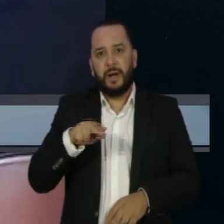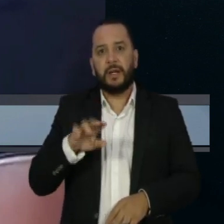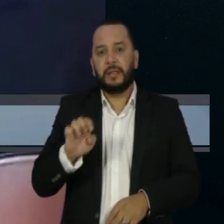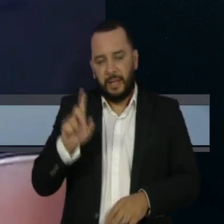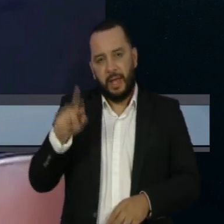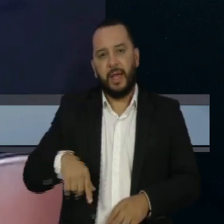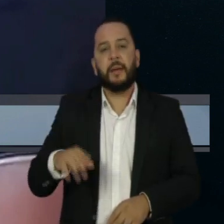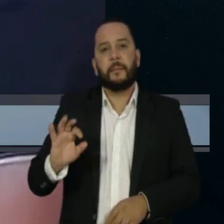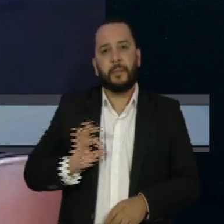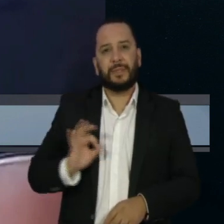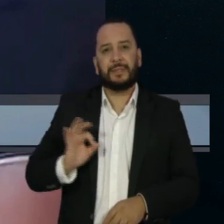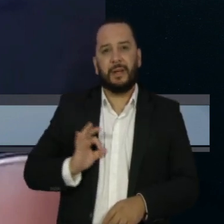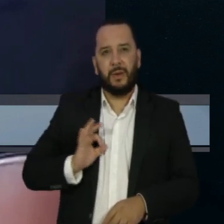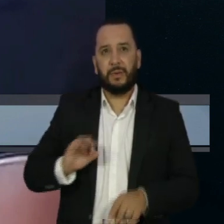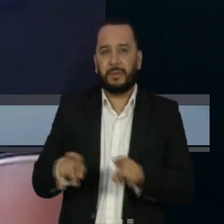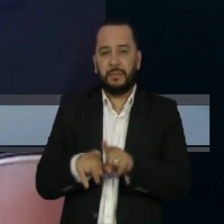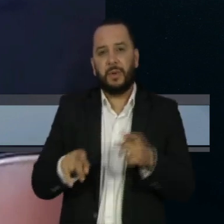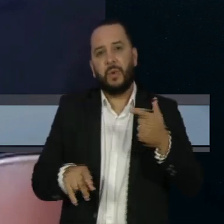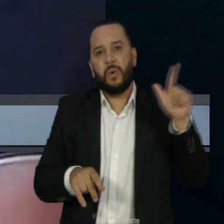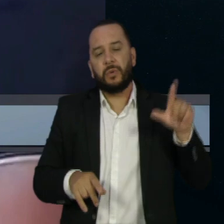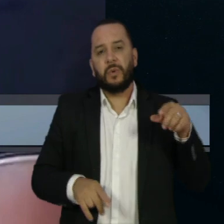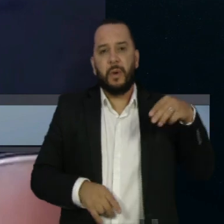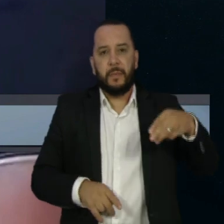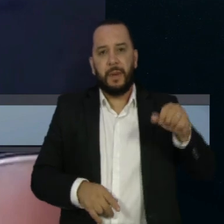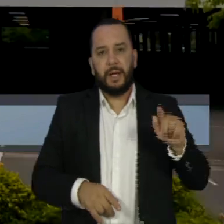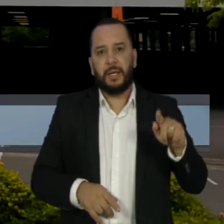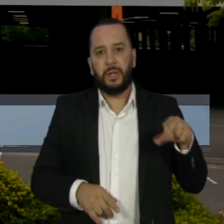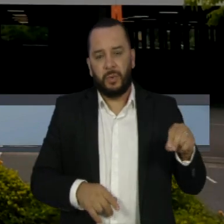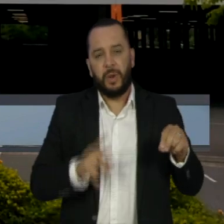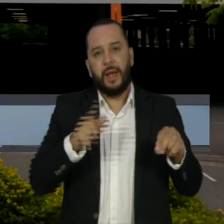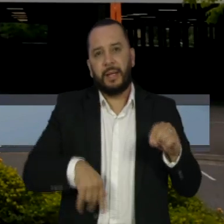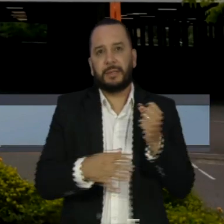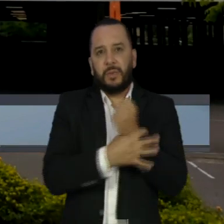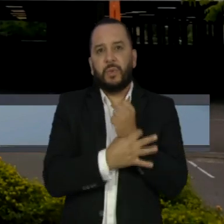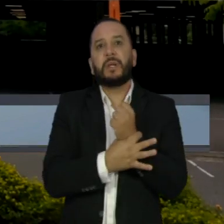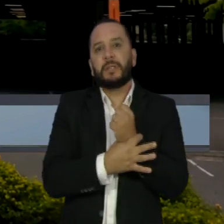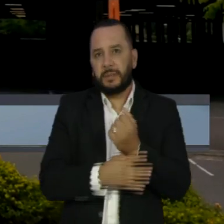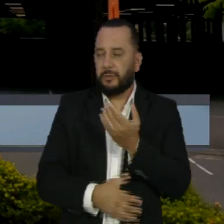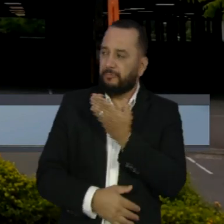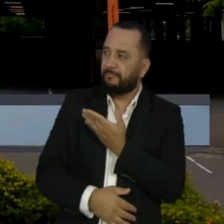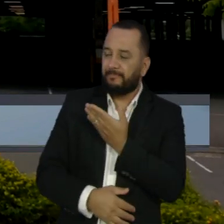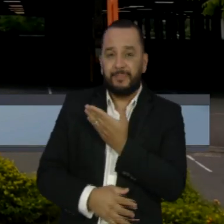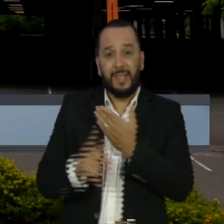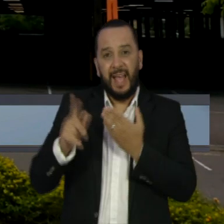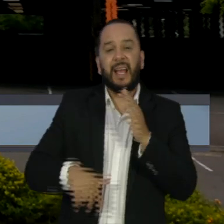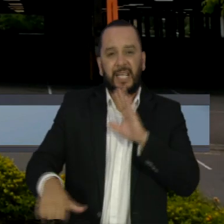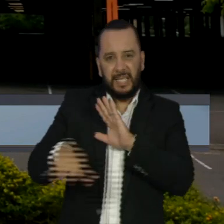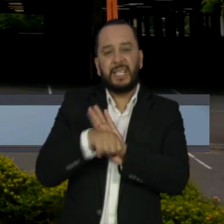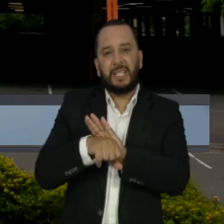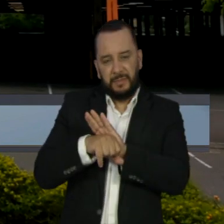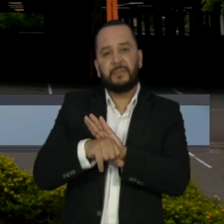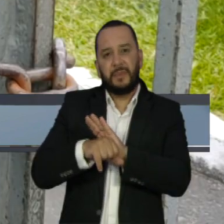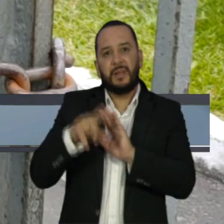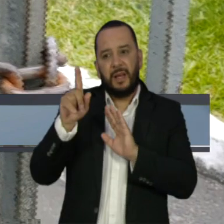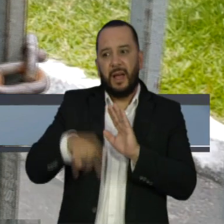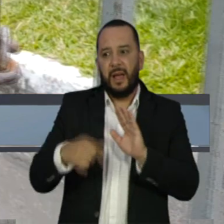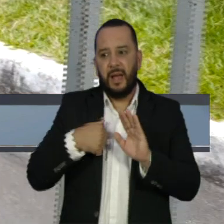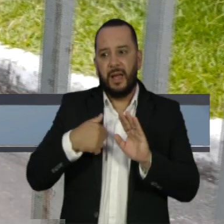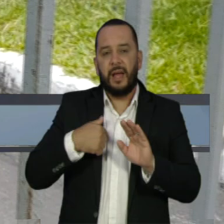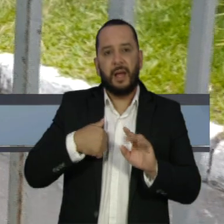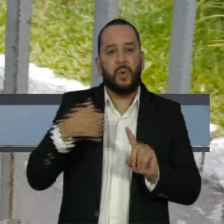militar temporário o outro é Magno Braz segurança da loja a investigação trata o crime como homicídio qualificado